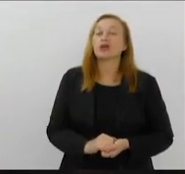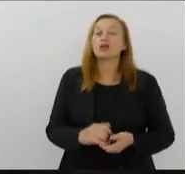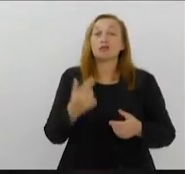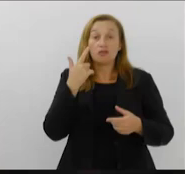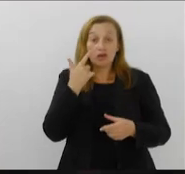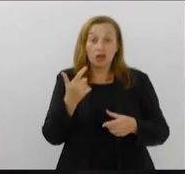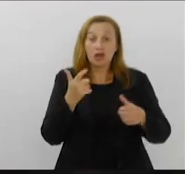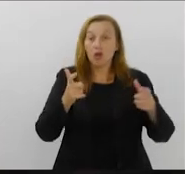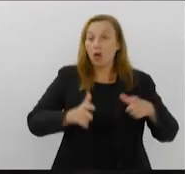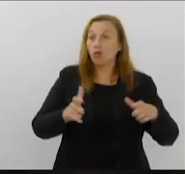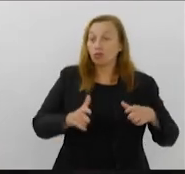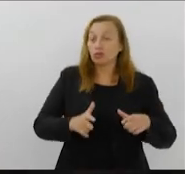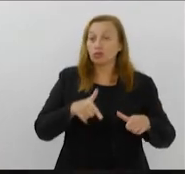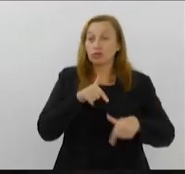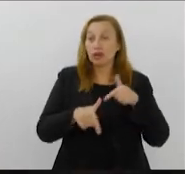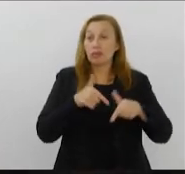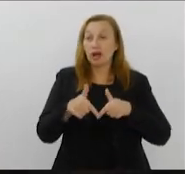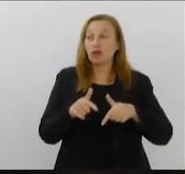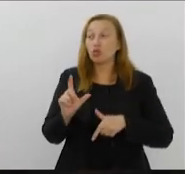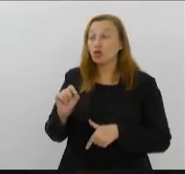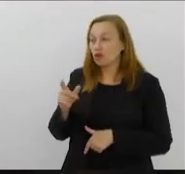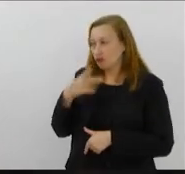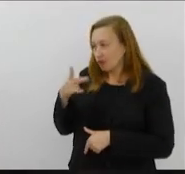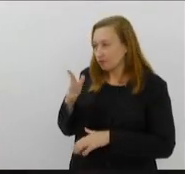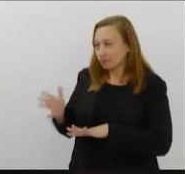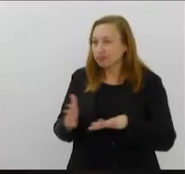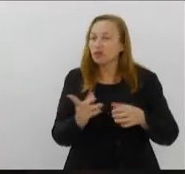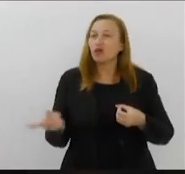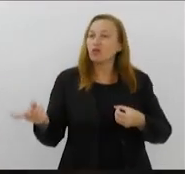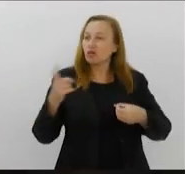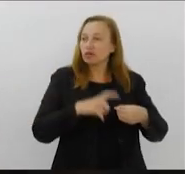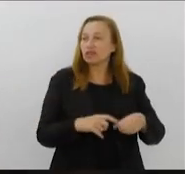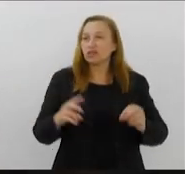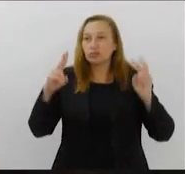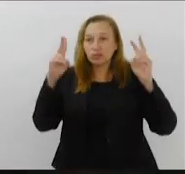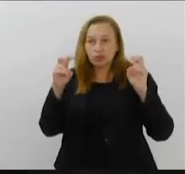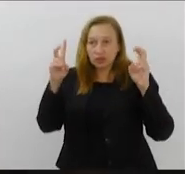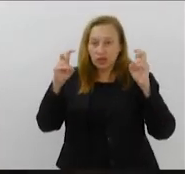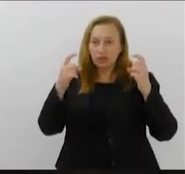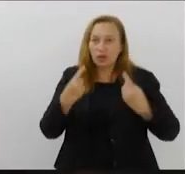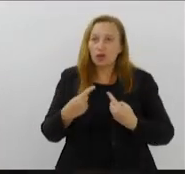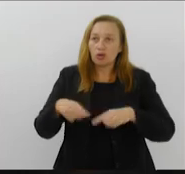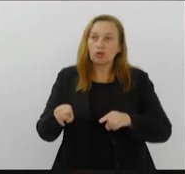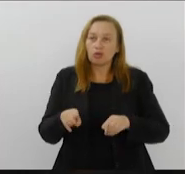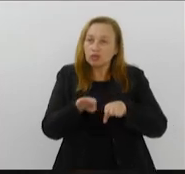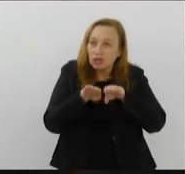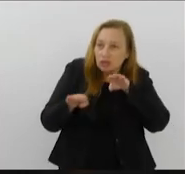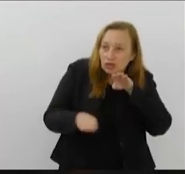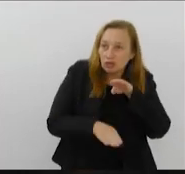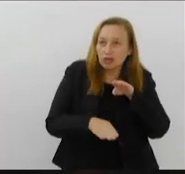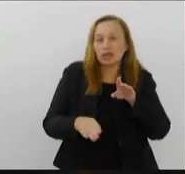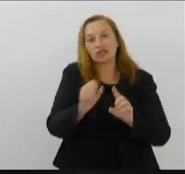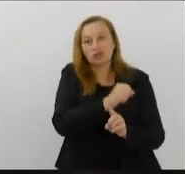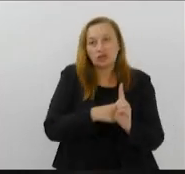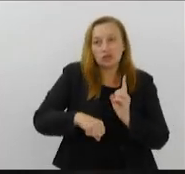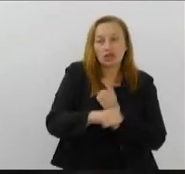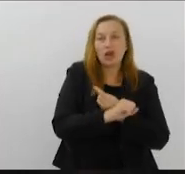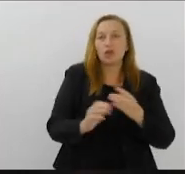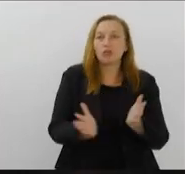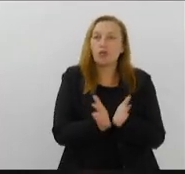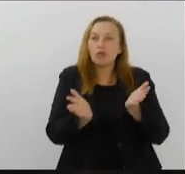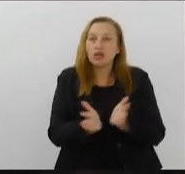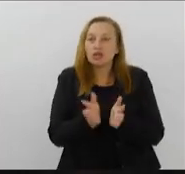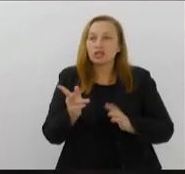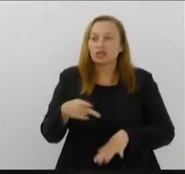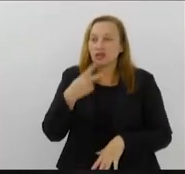e vocês entenderem também de onde eu falo. E aí, voltando para o tema do combate à desigualdade social e pobreza, né, quando a